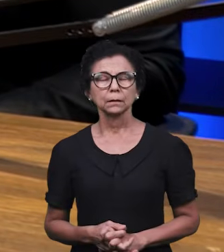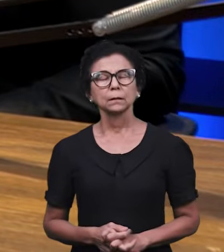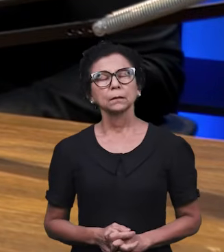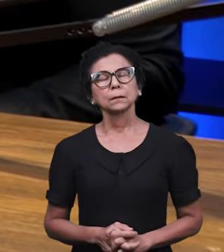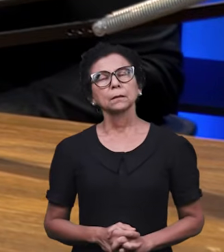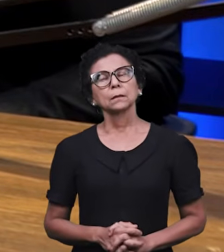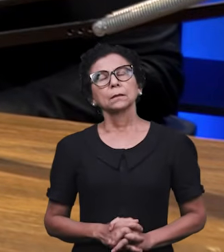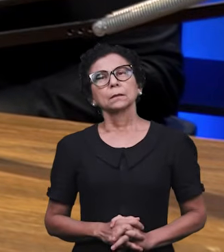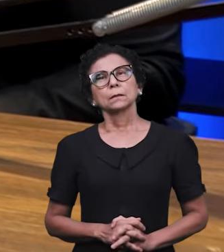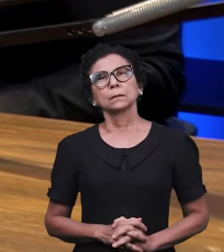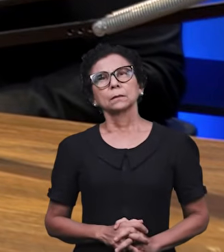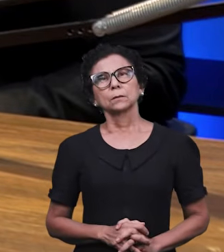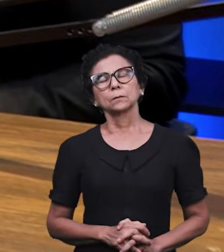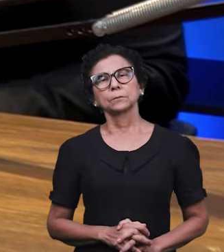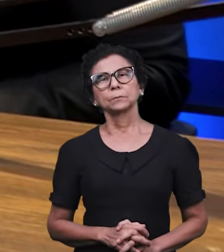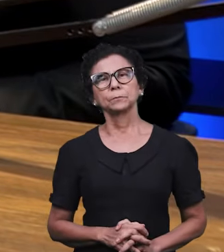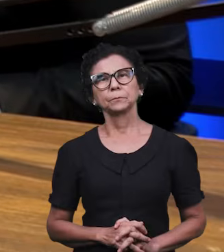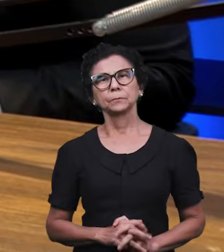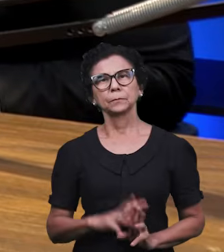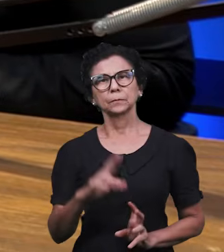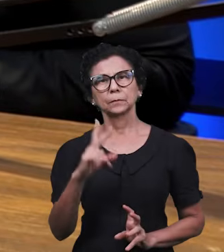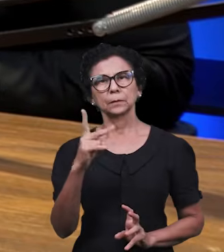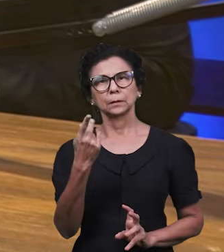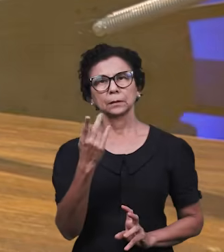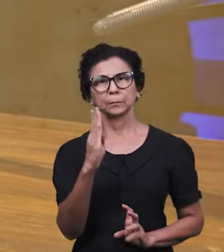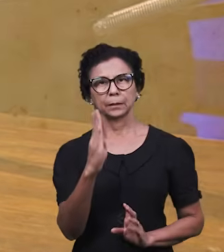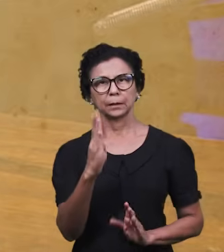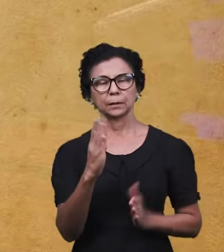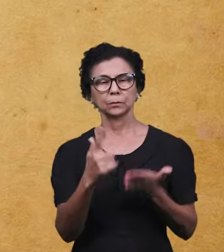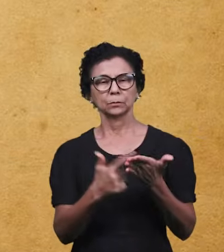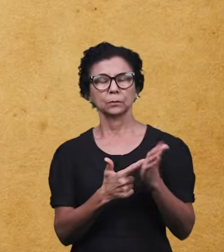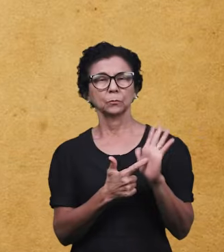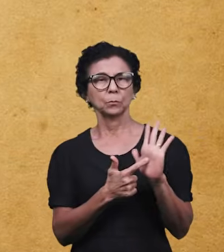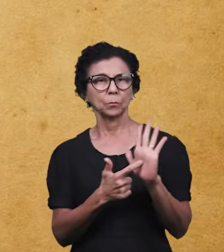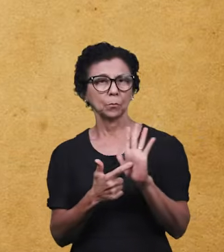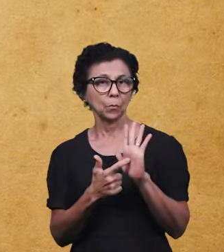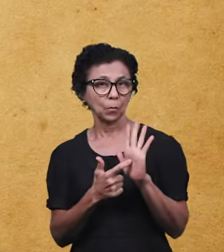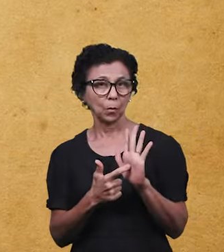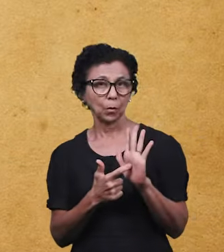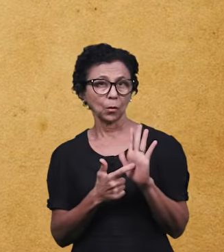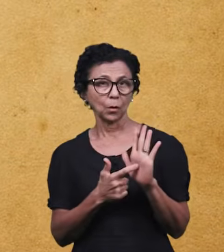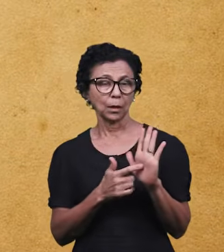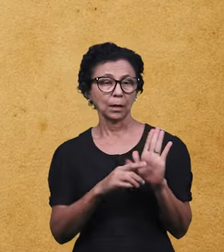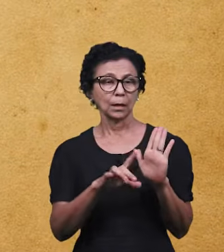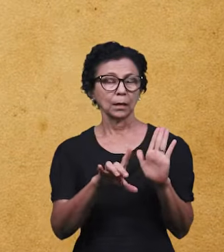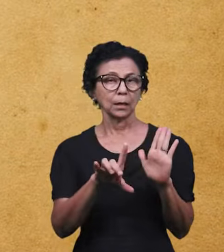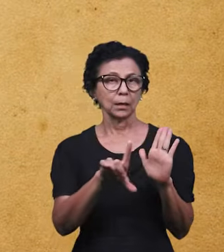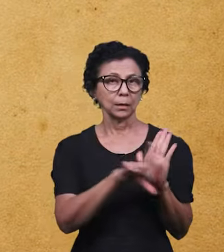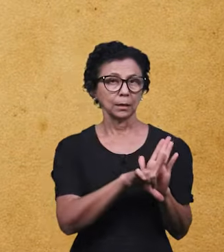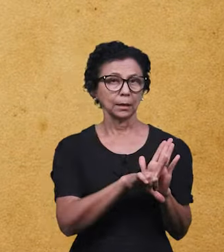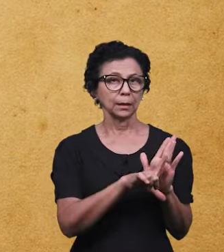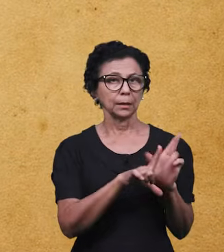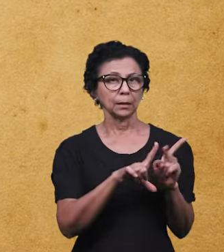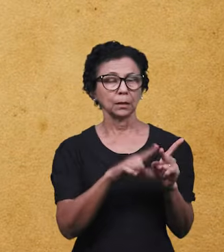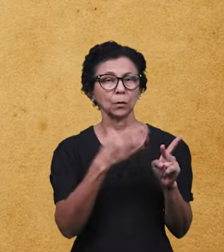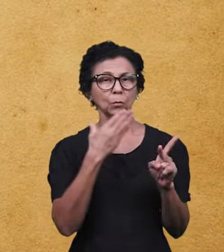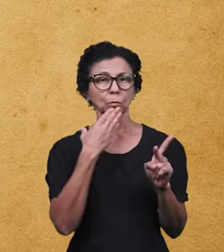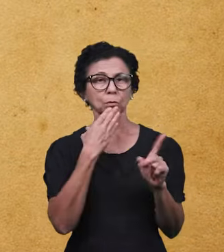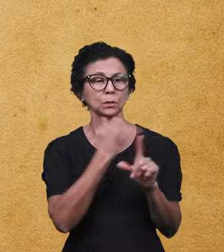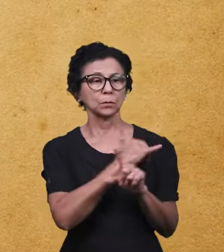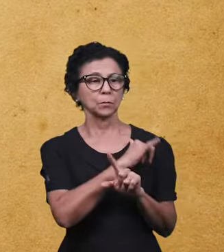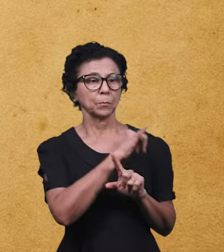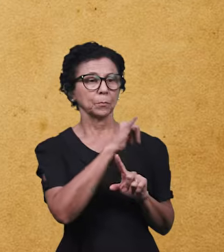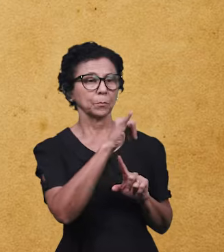que está em Hebreus, que diz assim, que a lei e os profetas são